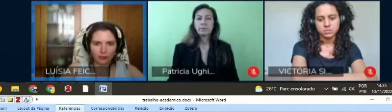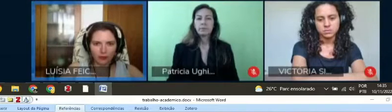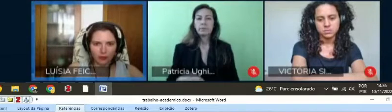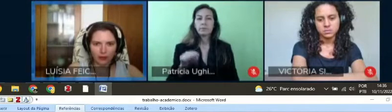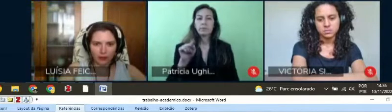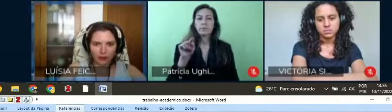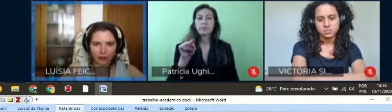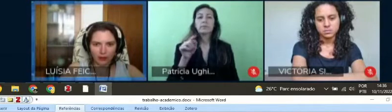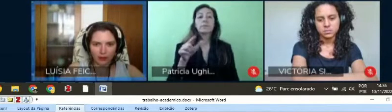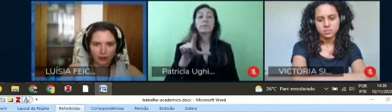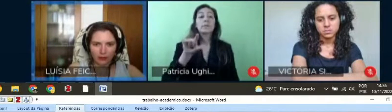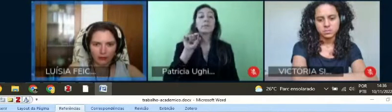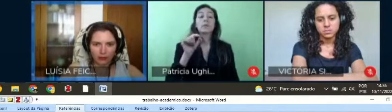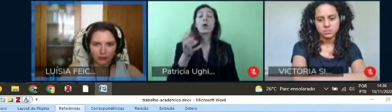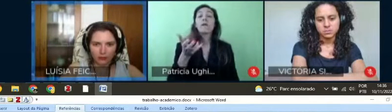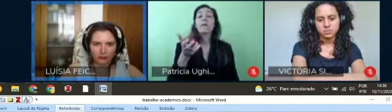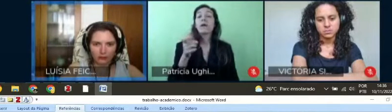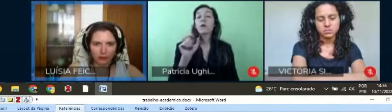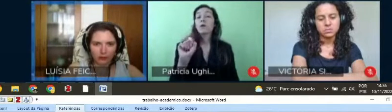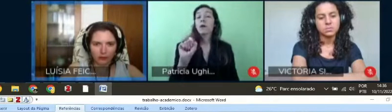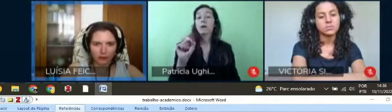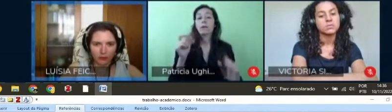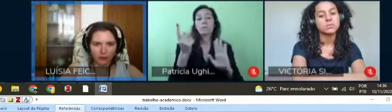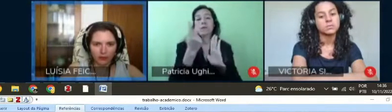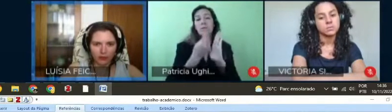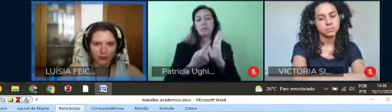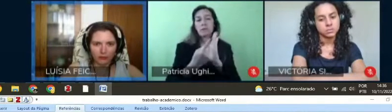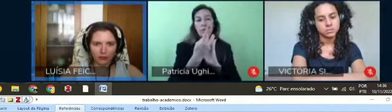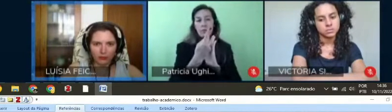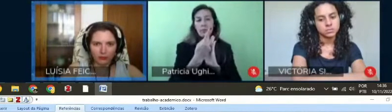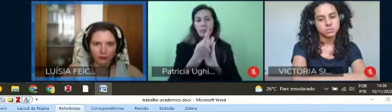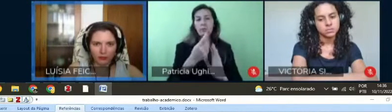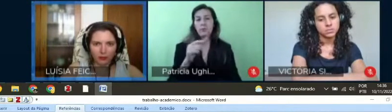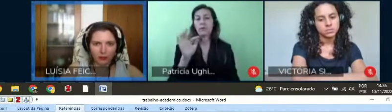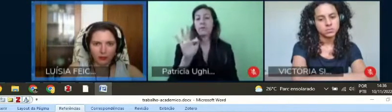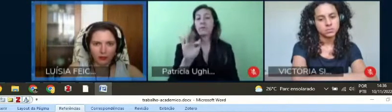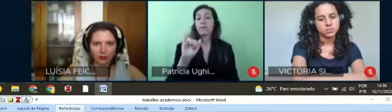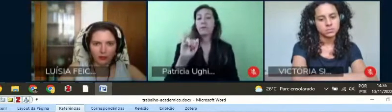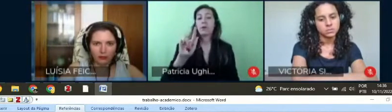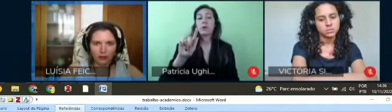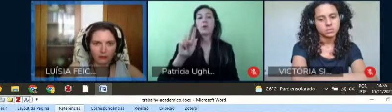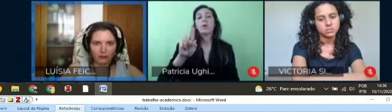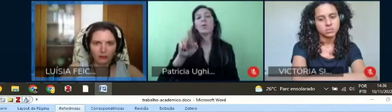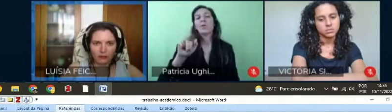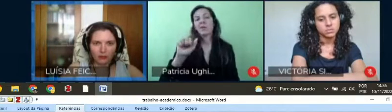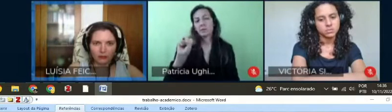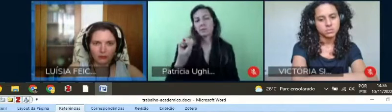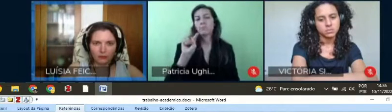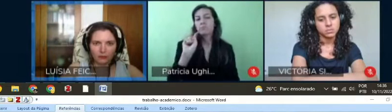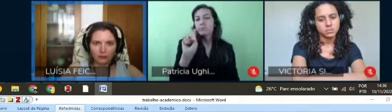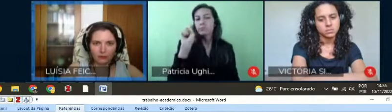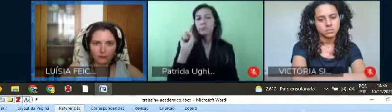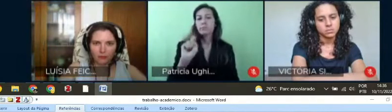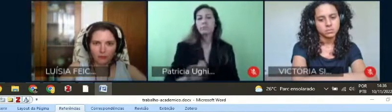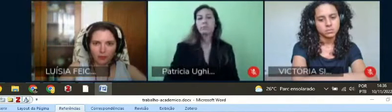quero as figuras. Então, o nome da legenda é figura. Eu quero